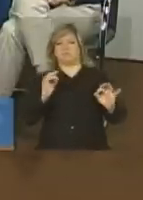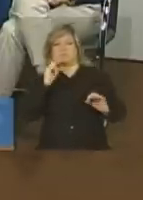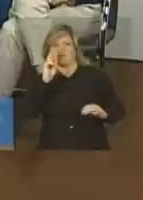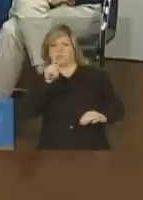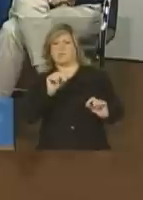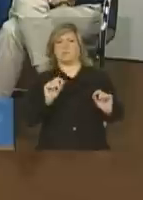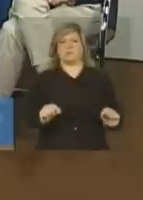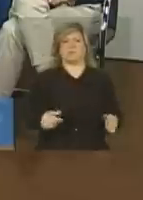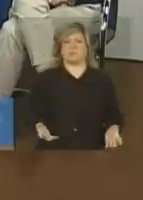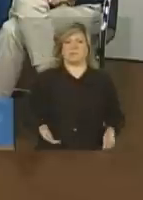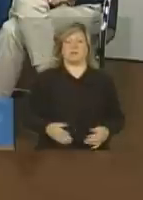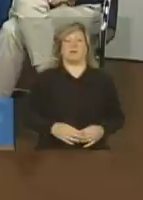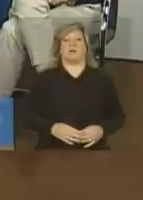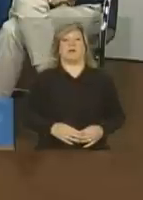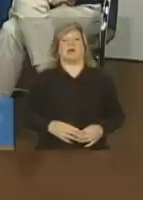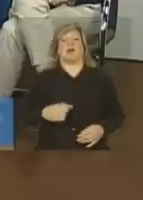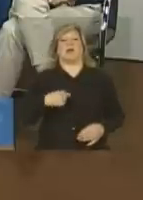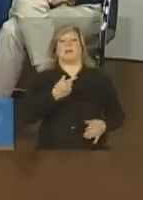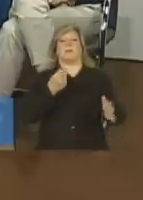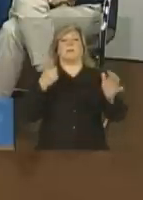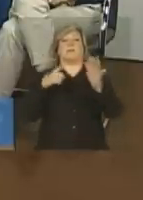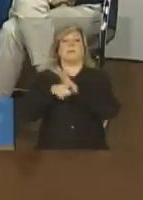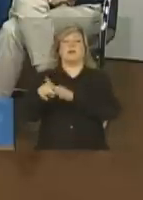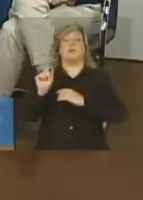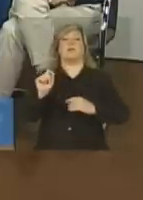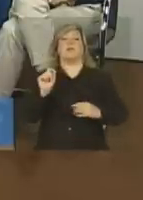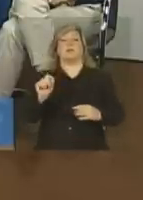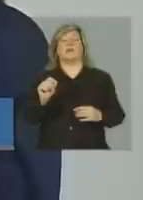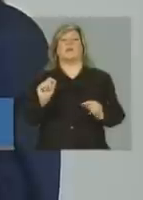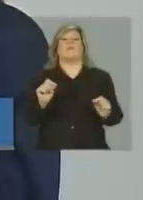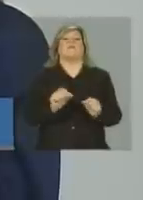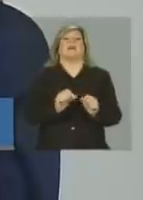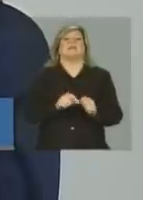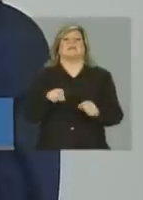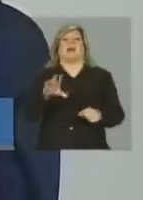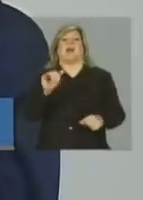leva. A gestora pergunta o que fazer nesse caso. Bom,